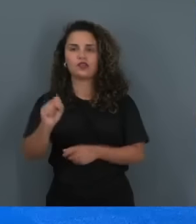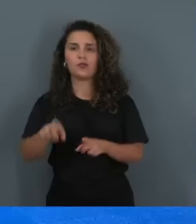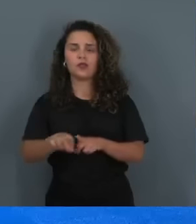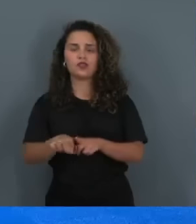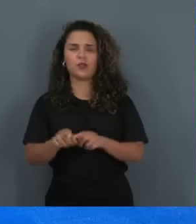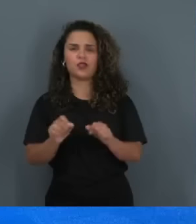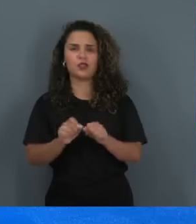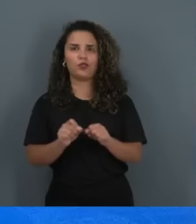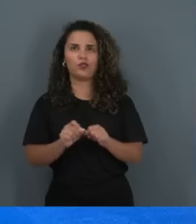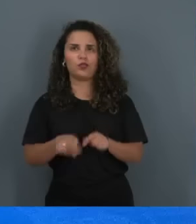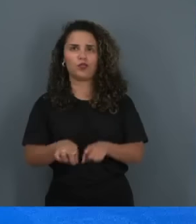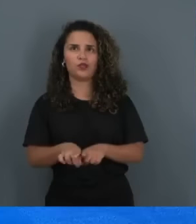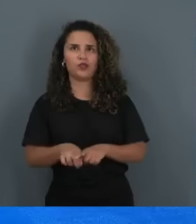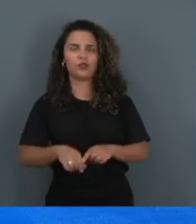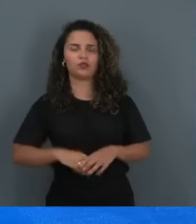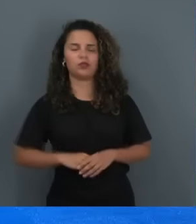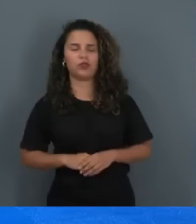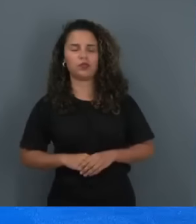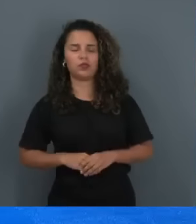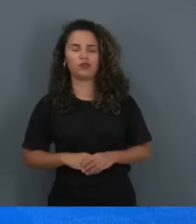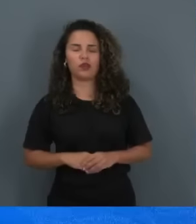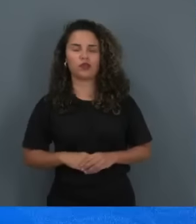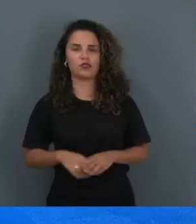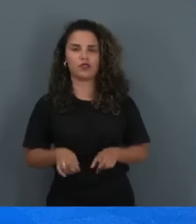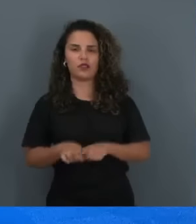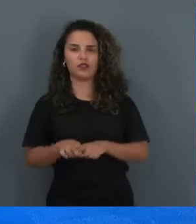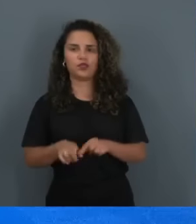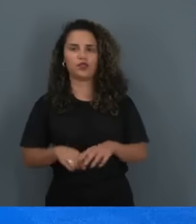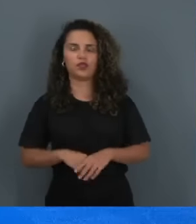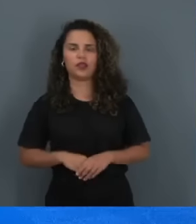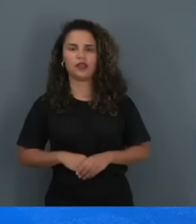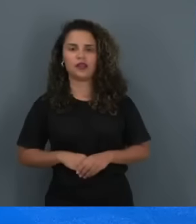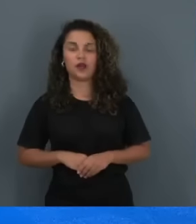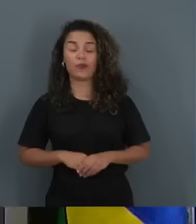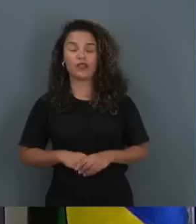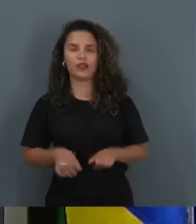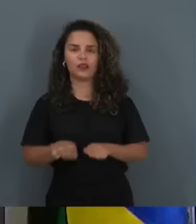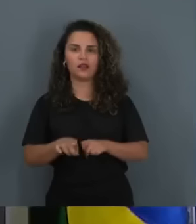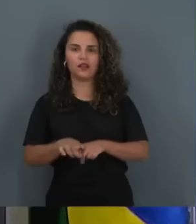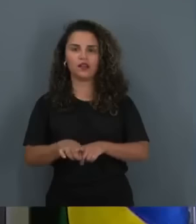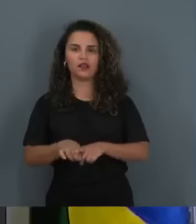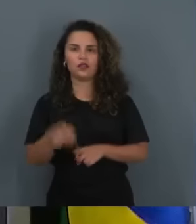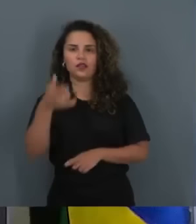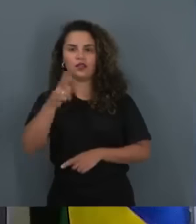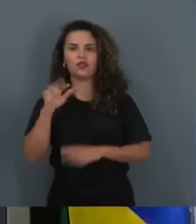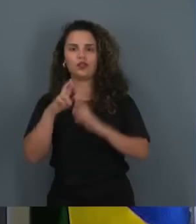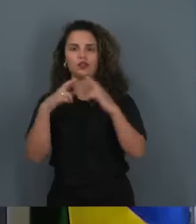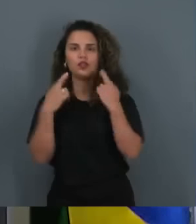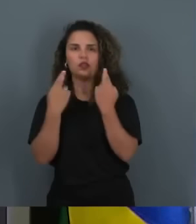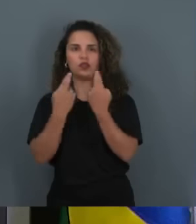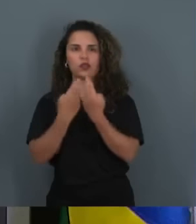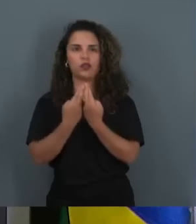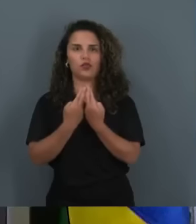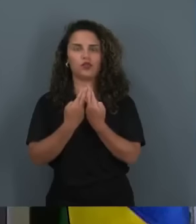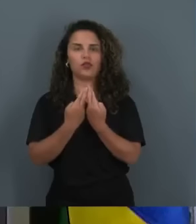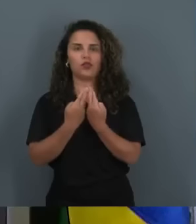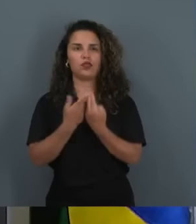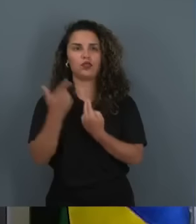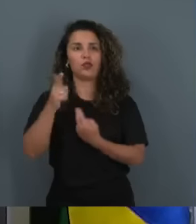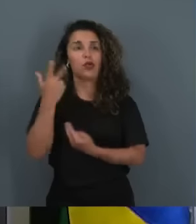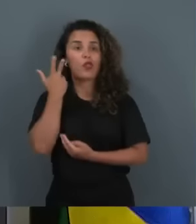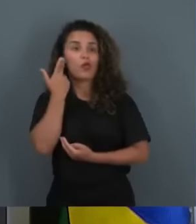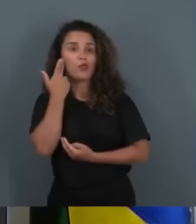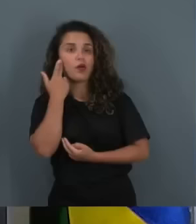lhe agradecer. Uma sexta-feira que fazia tempo que a gente não tinha sessão, não está sendo muito